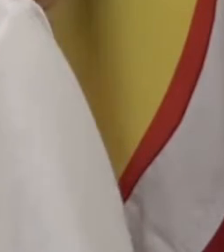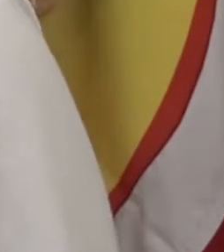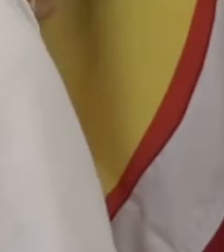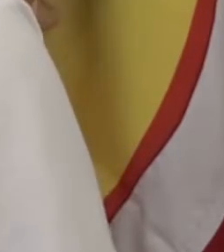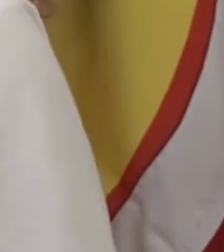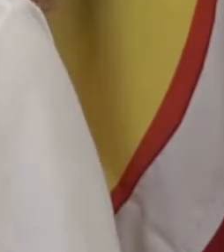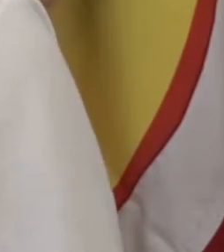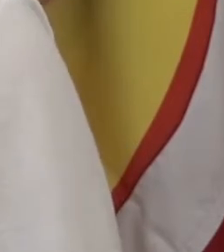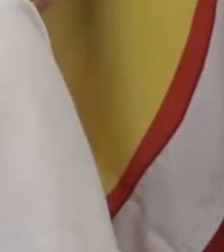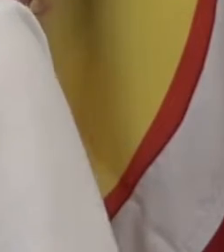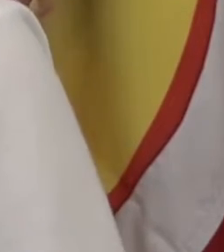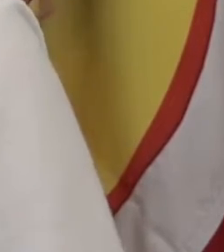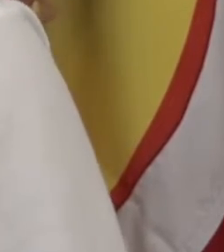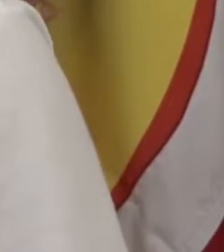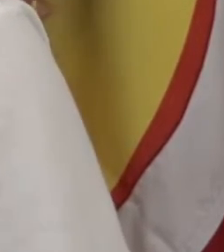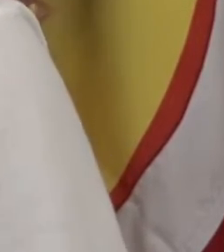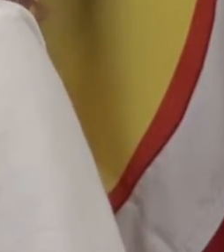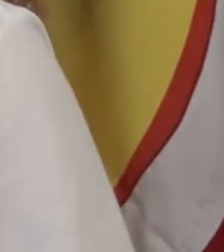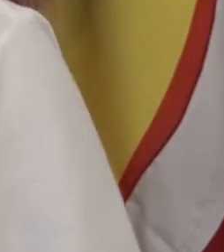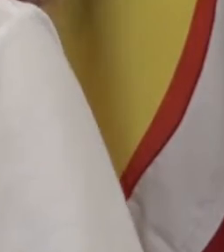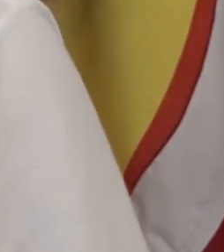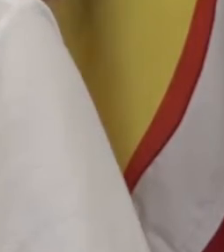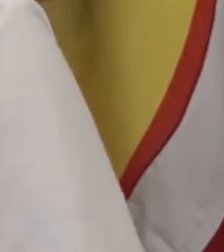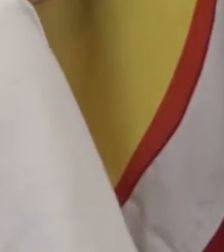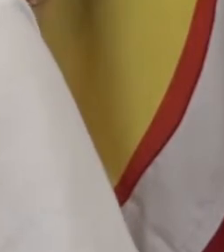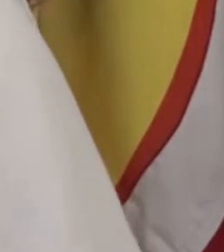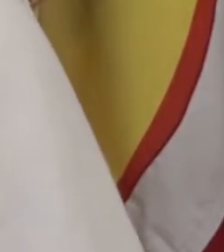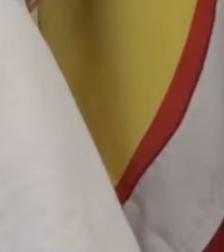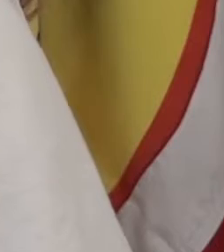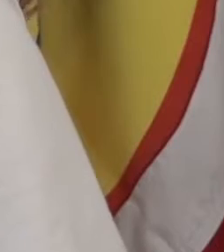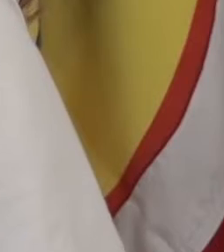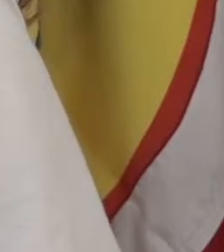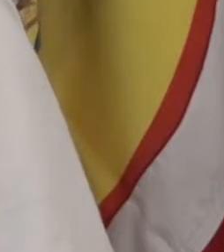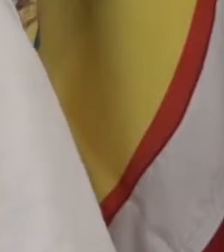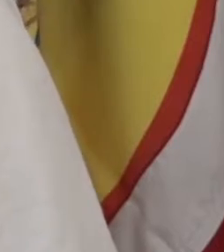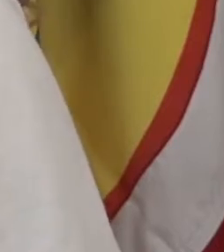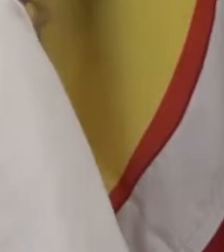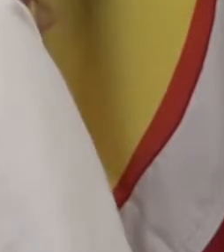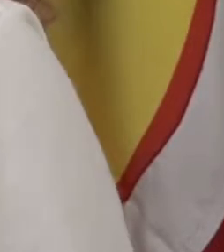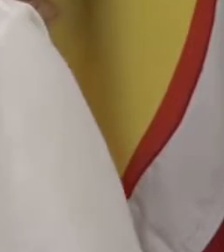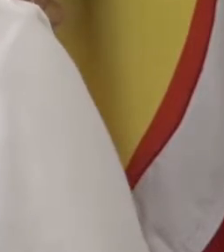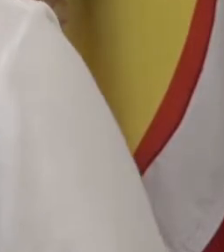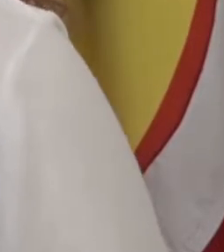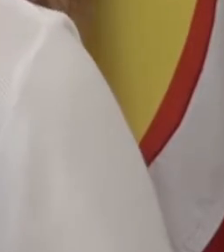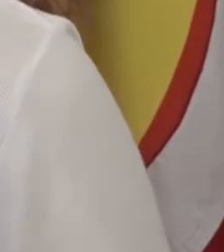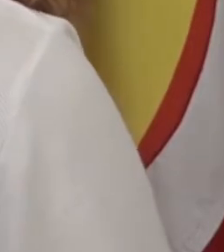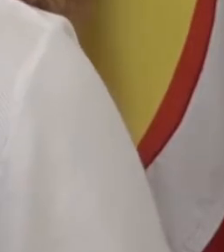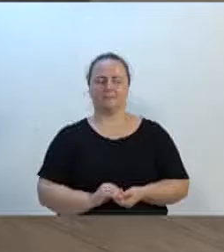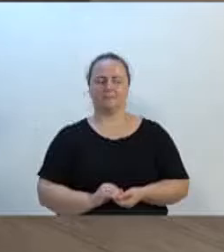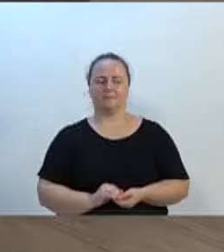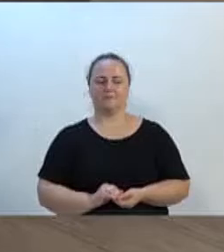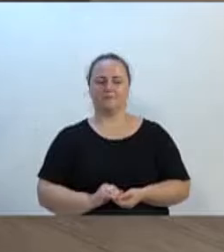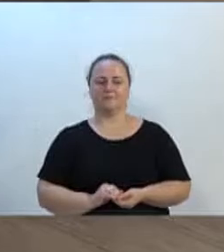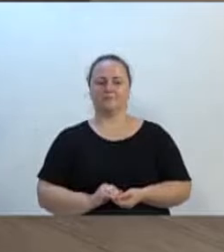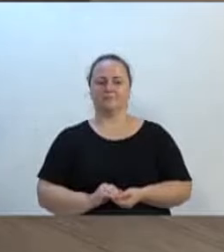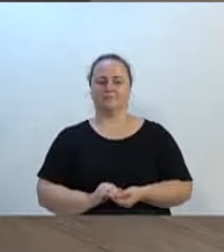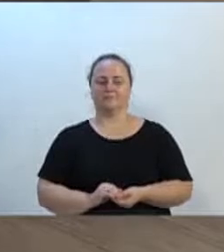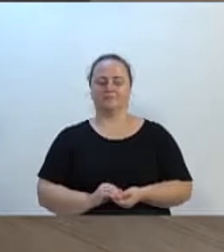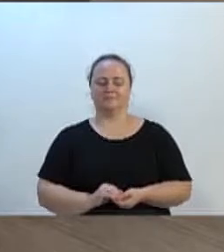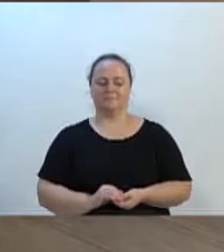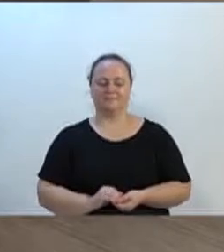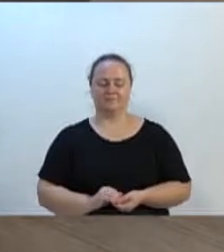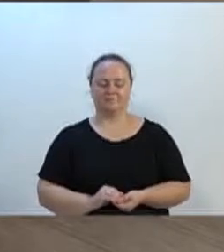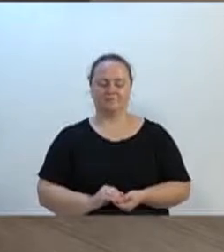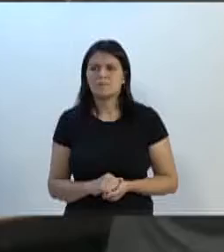turma, eu sei que tem um carinho enorme por ela, escolhi ela exatamente por isso também, porque ela é nossa mãezona. Cada um dos